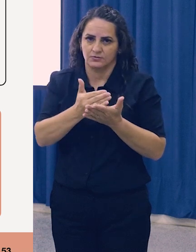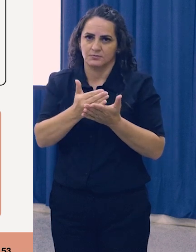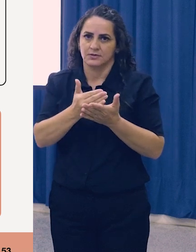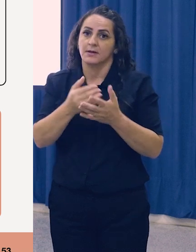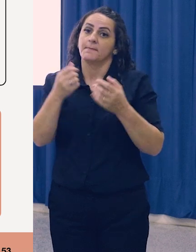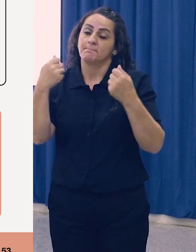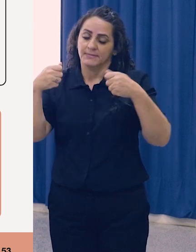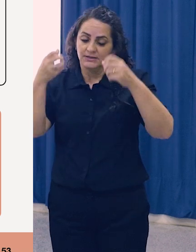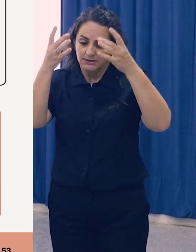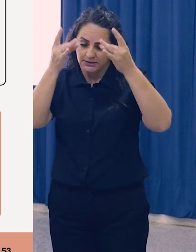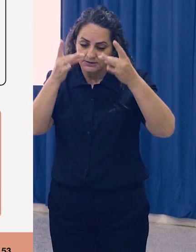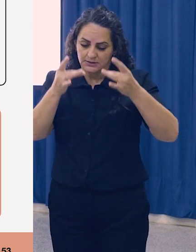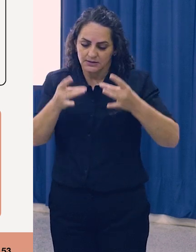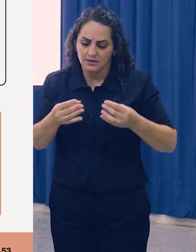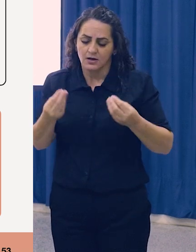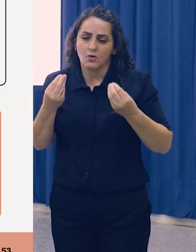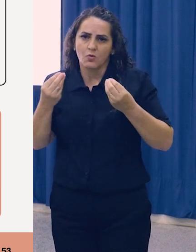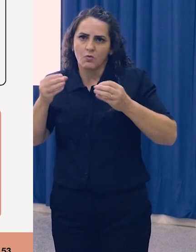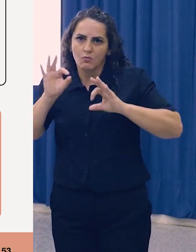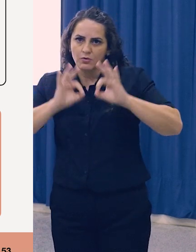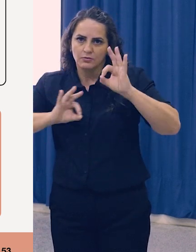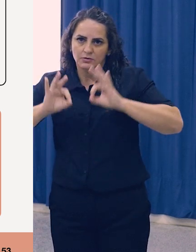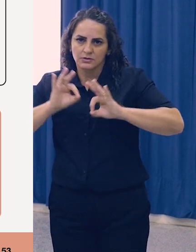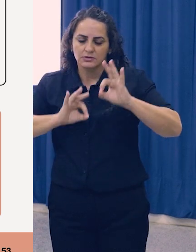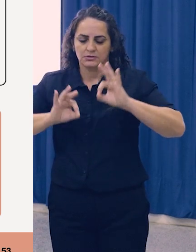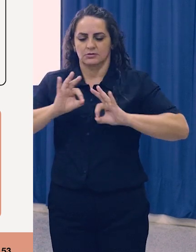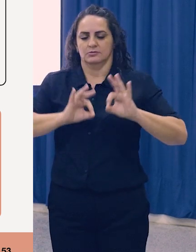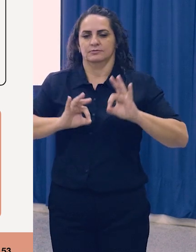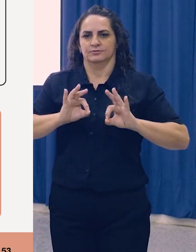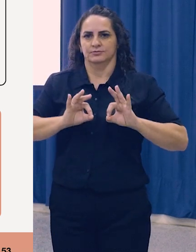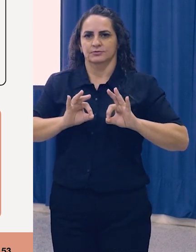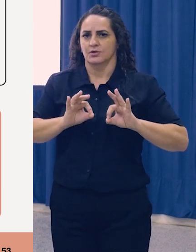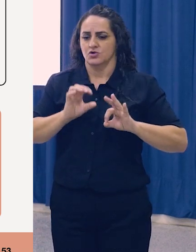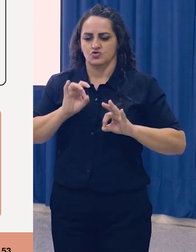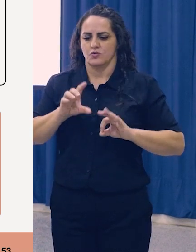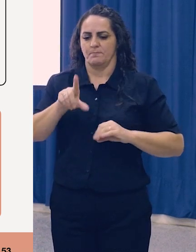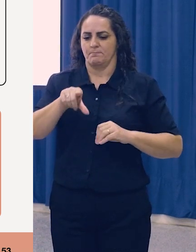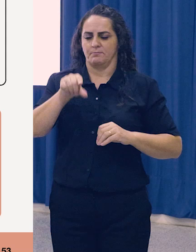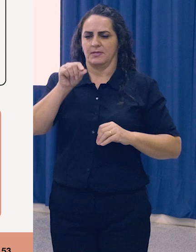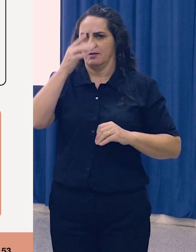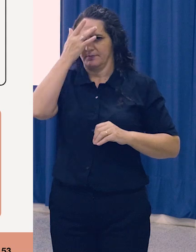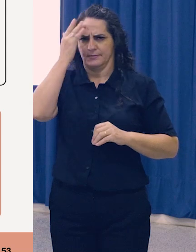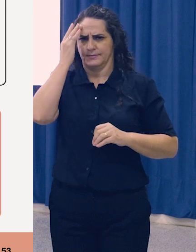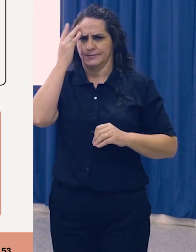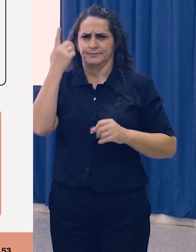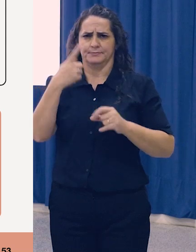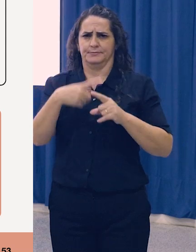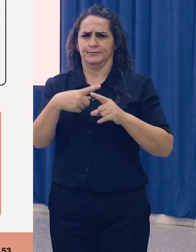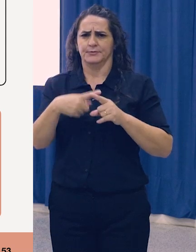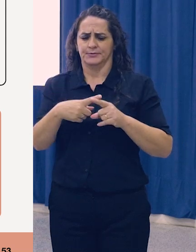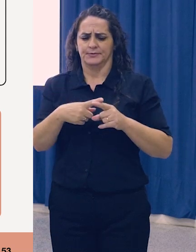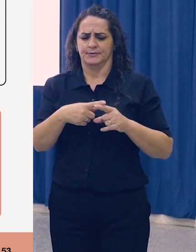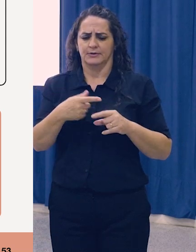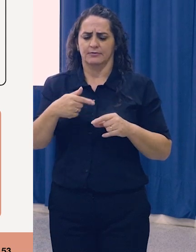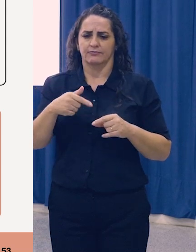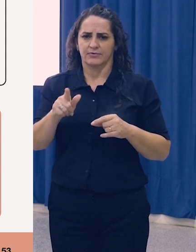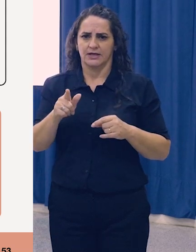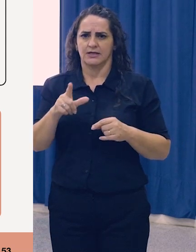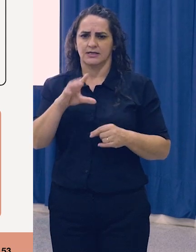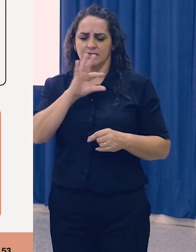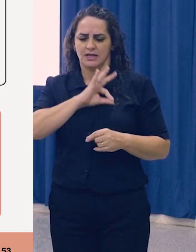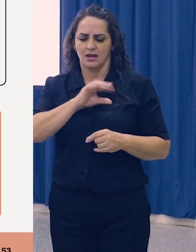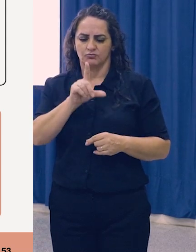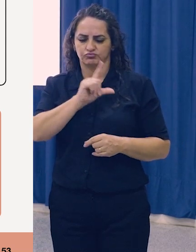precisa explicar para ela como que funciona um set, né? Não é só pegar essa pessoa porque realmente pode receber um